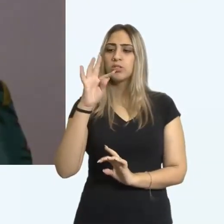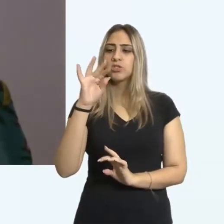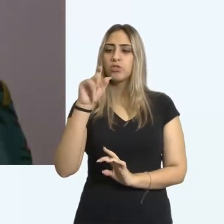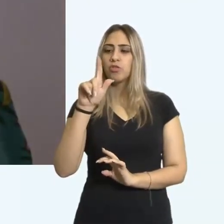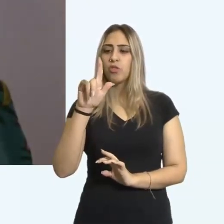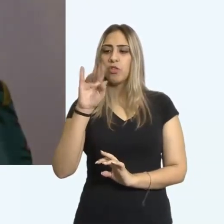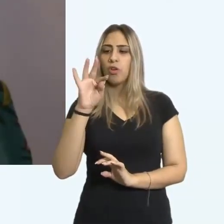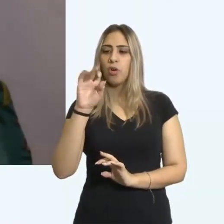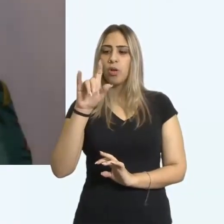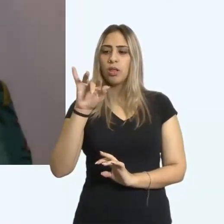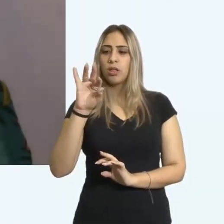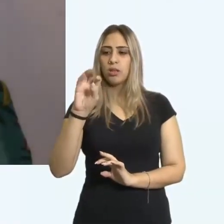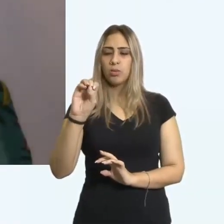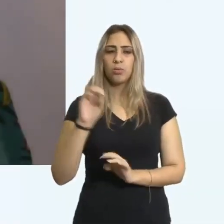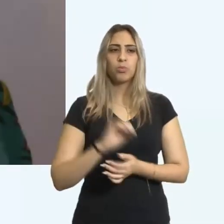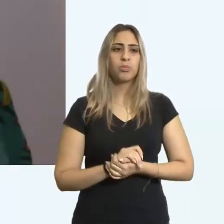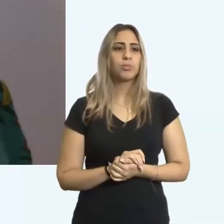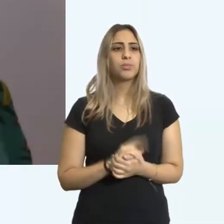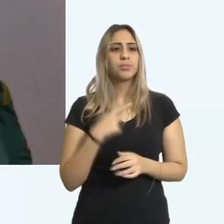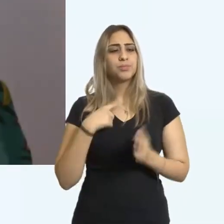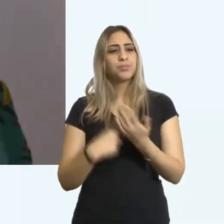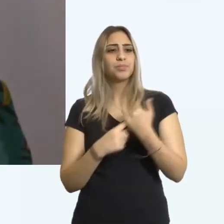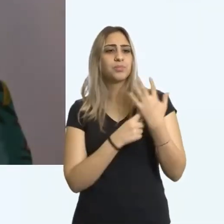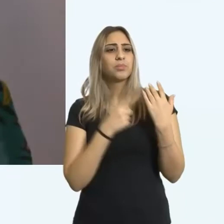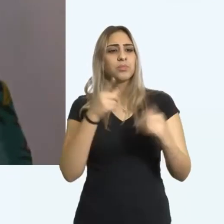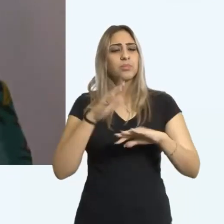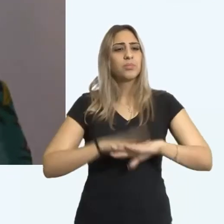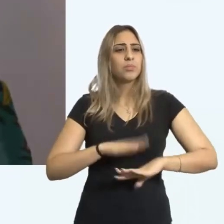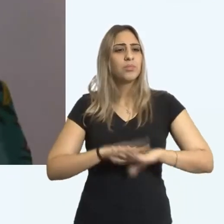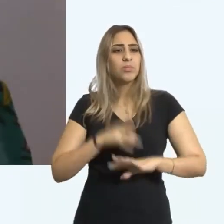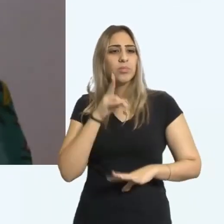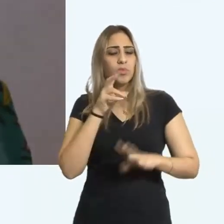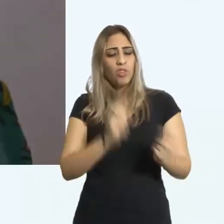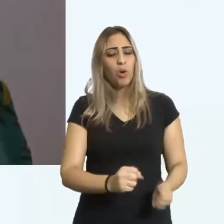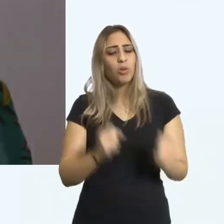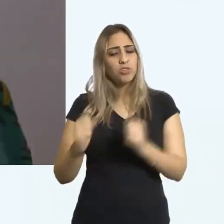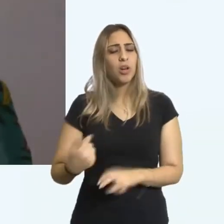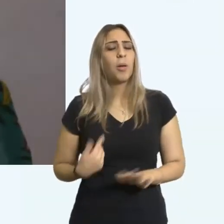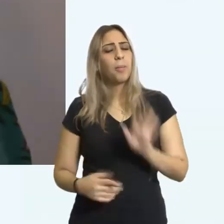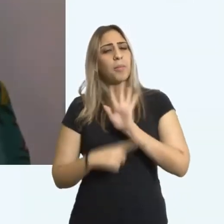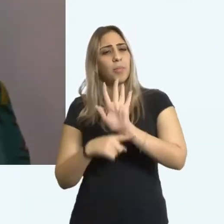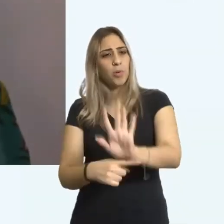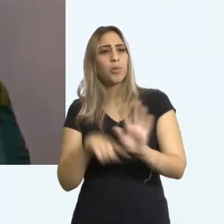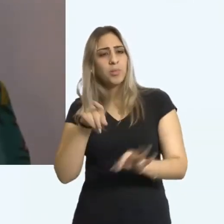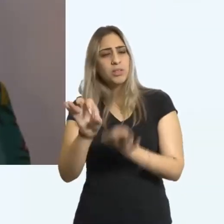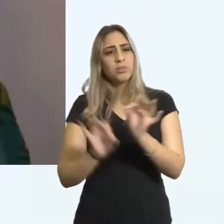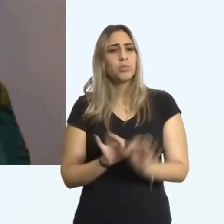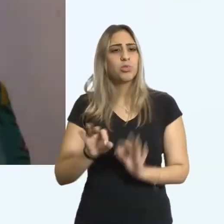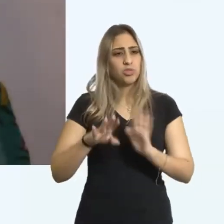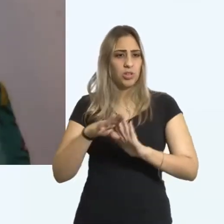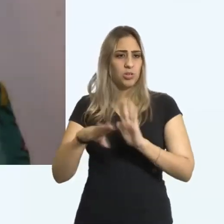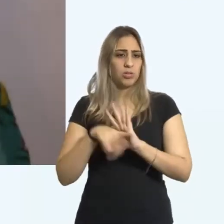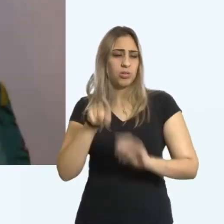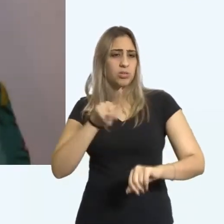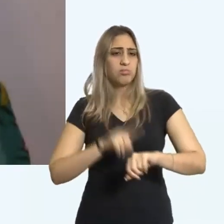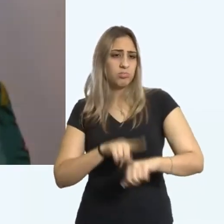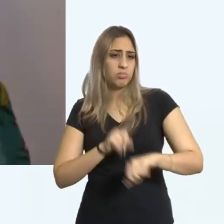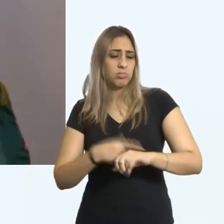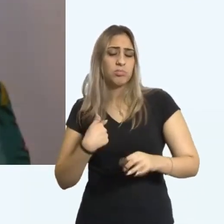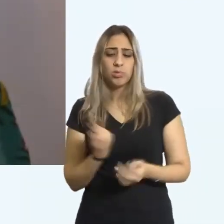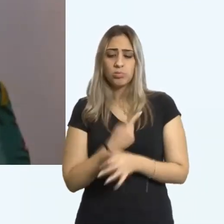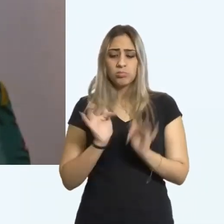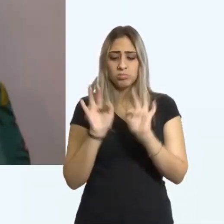nesse sentido a tecnologia ela foi um forte apoio para esse projeto e ele nesse momento a